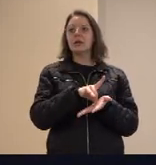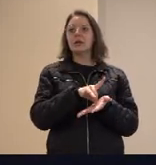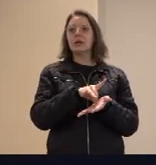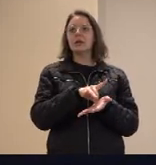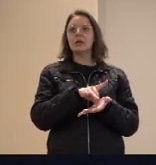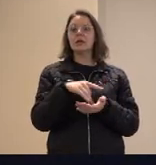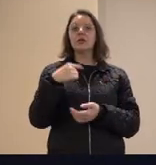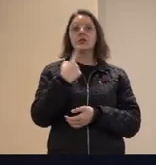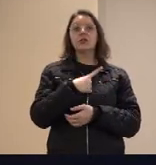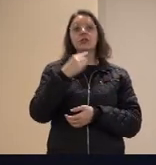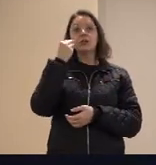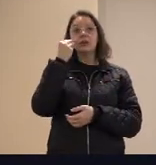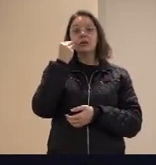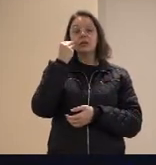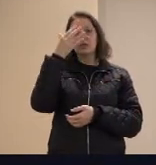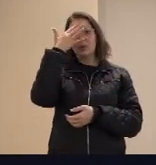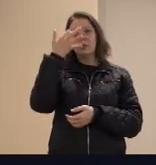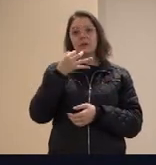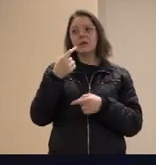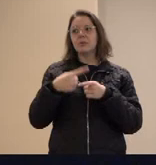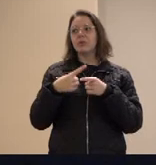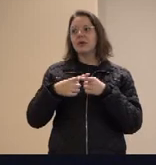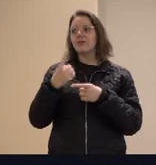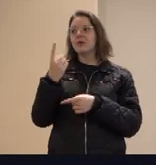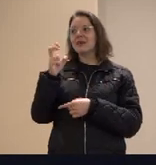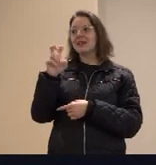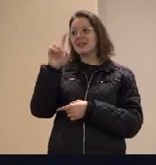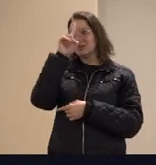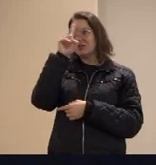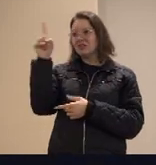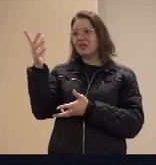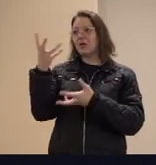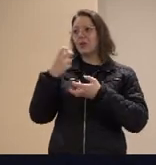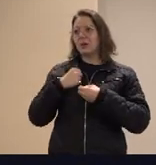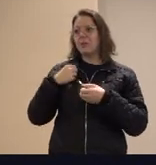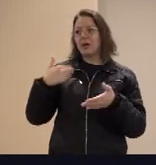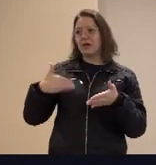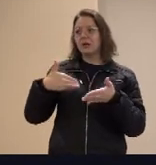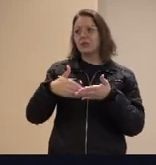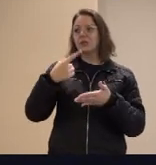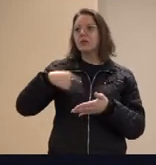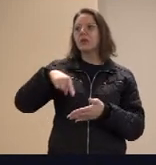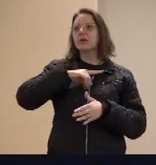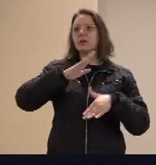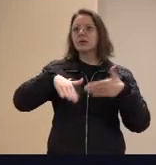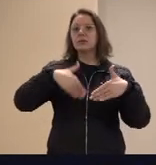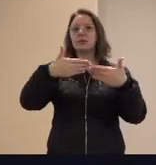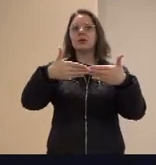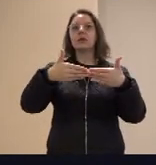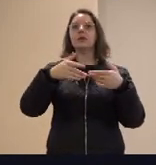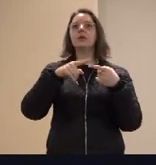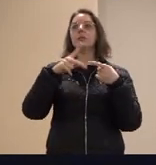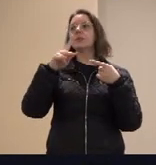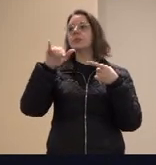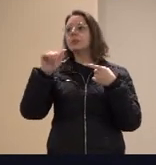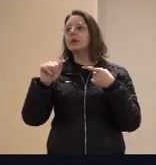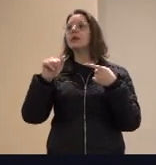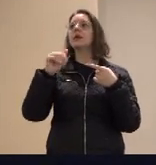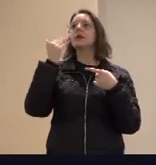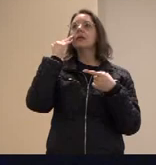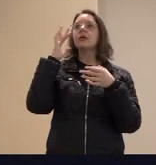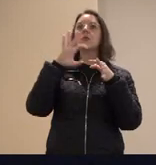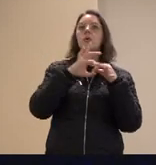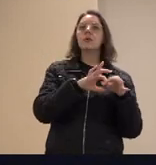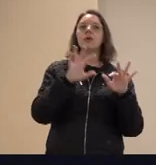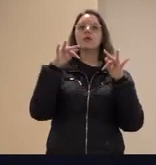gente está tentando entender o caso, porque faz 15 dias que ela foi acolhida só. Então, a gente está ainda elaborando PIA, entendendo o contexto